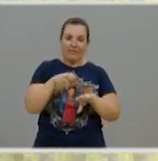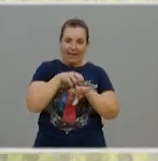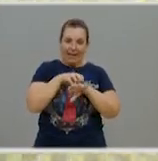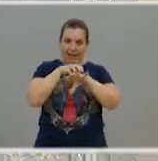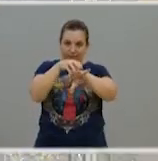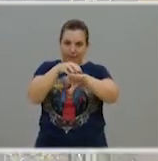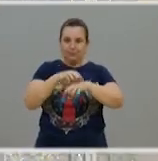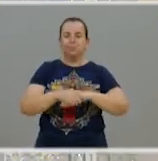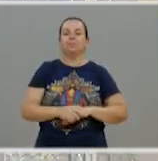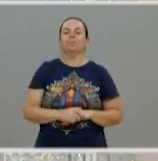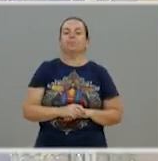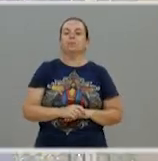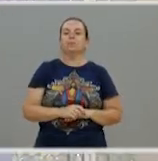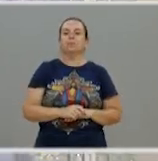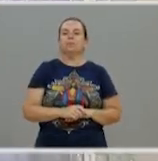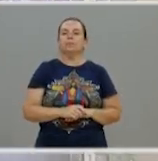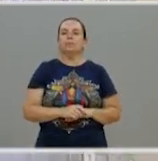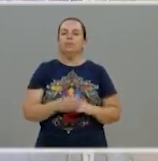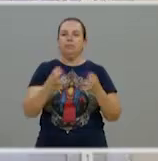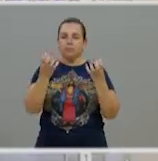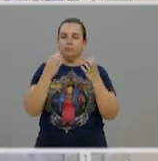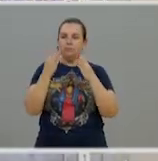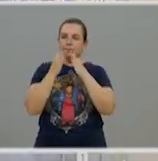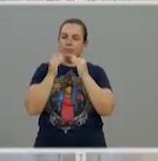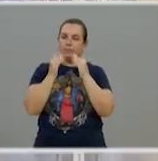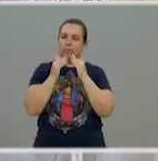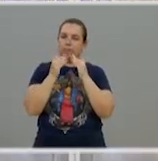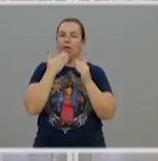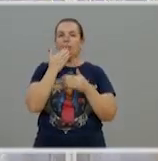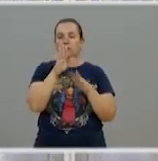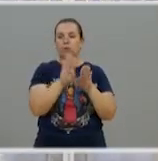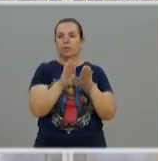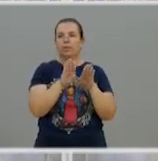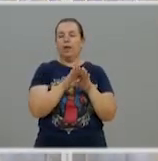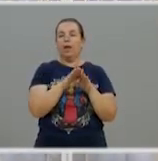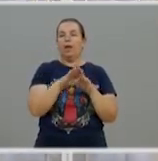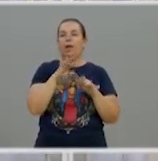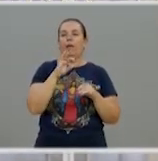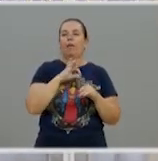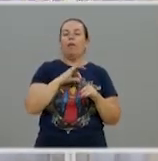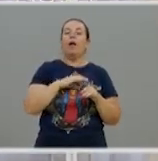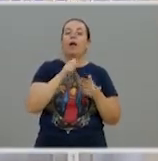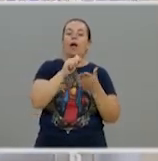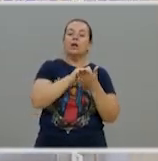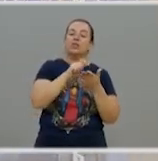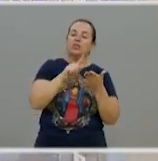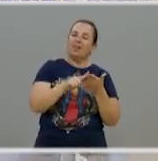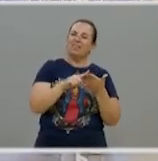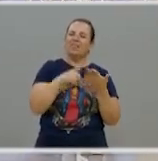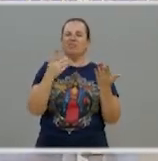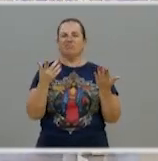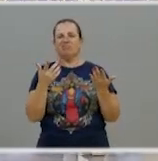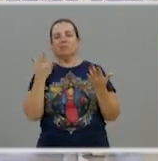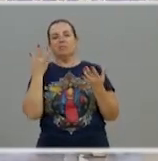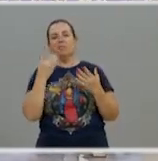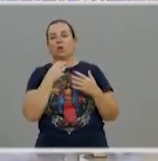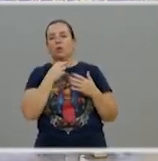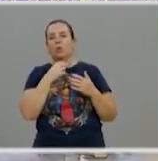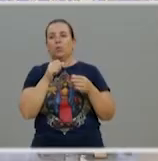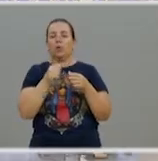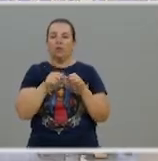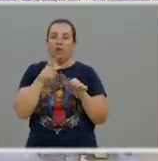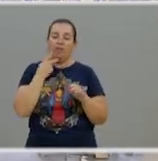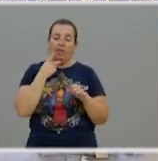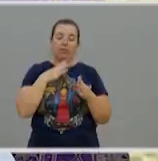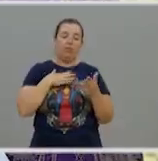3221-6034. Eu queria fazer um apelo. Muita gente pergunta, padre, a sua agenda como é que está? Eu não posso aqui ficar falando toda